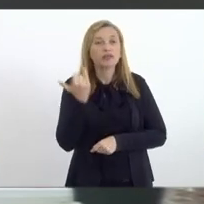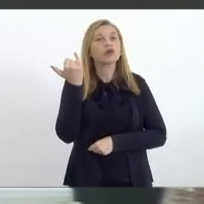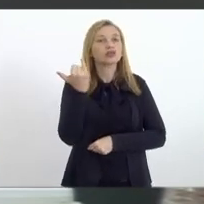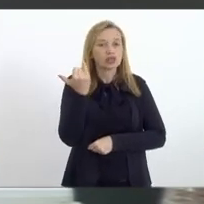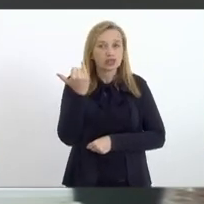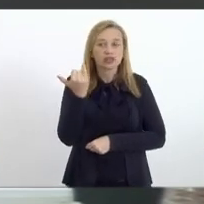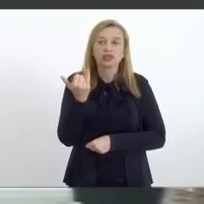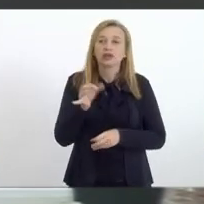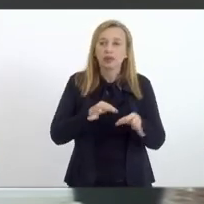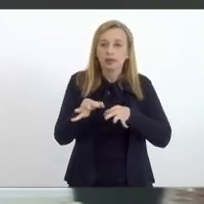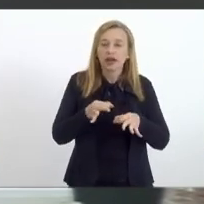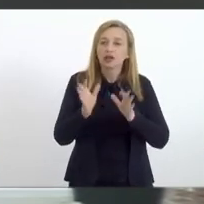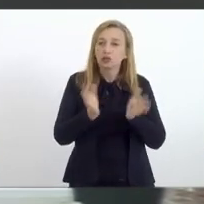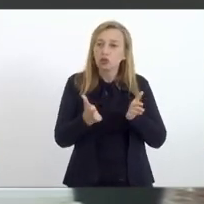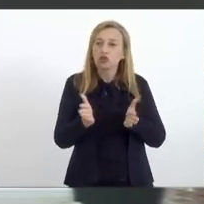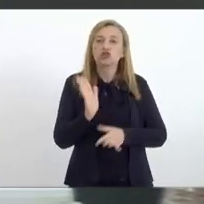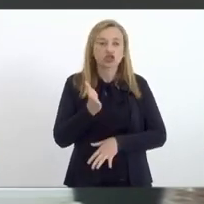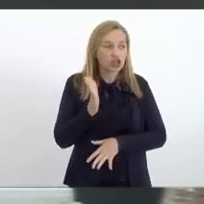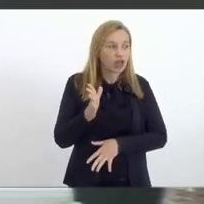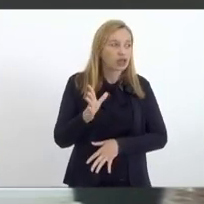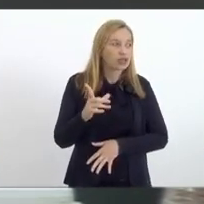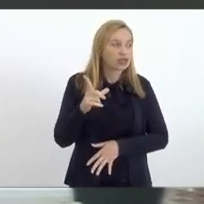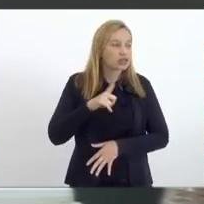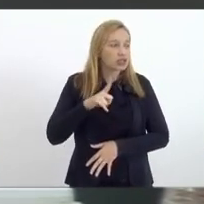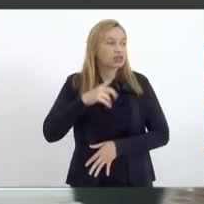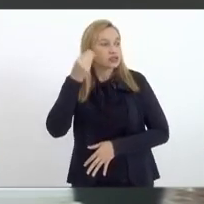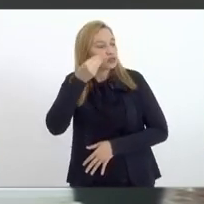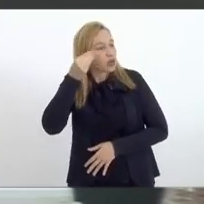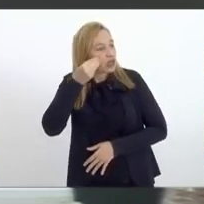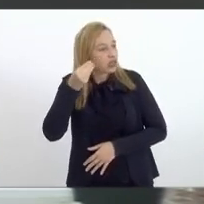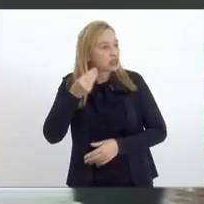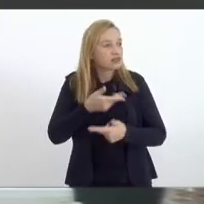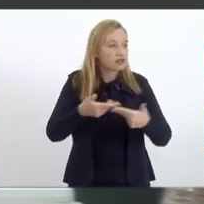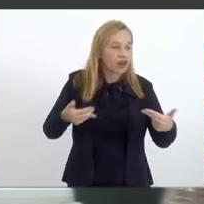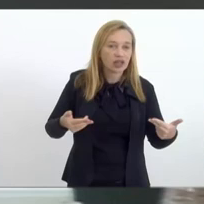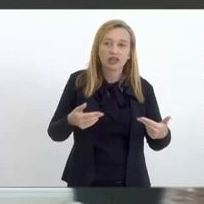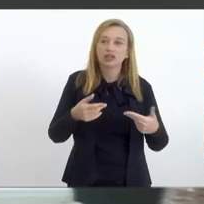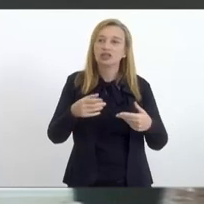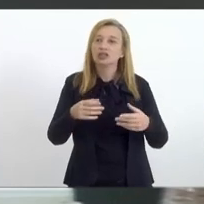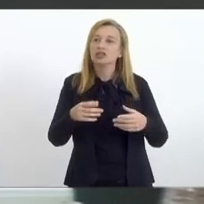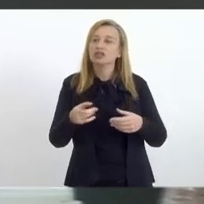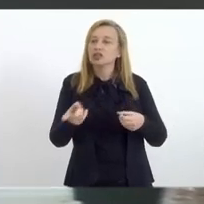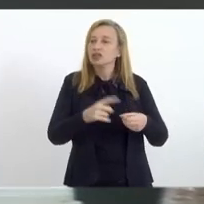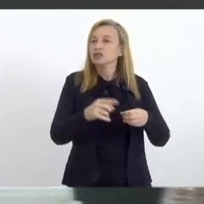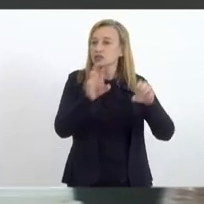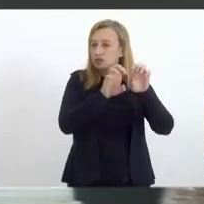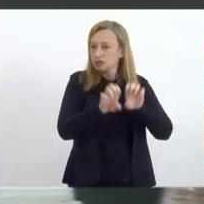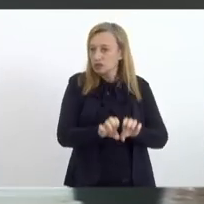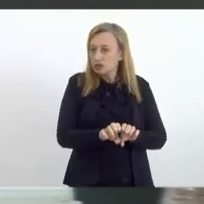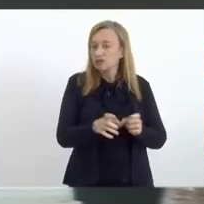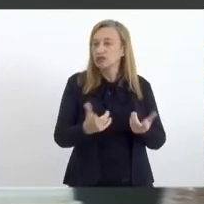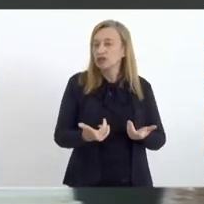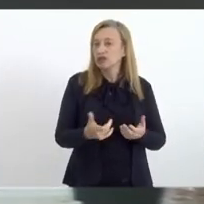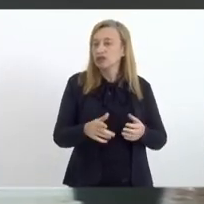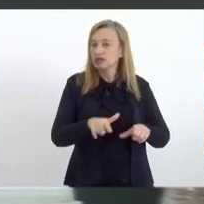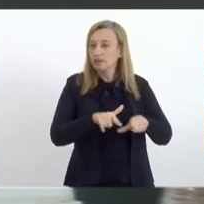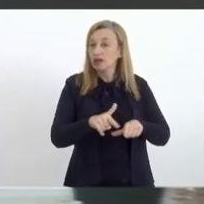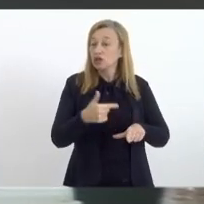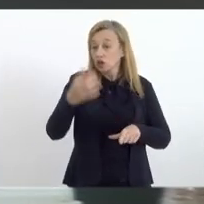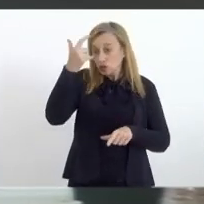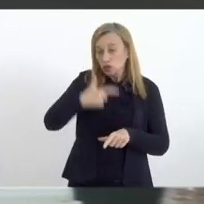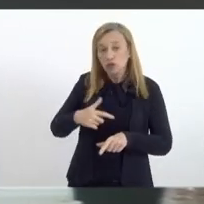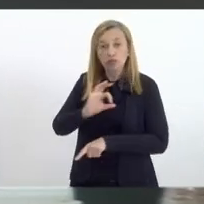que está sendo feito aqui hoje. Já passei por essa situação de uma reestruturação de carreira. Né? Sou policial rodoviário federal, para quem não sabe. Mas